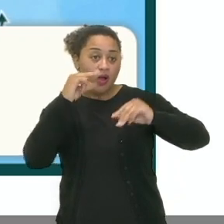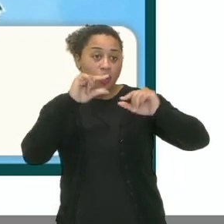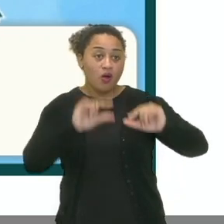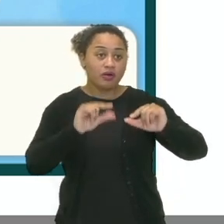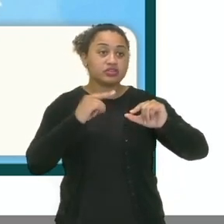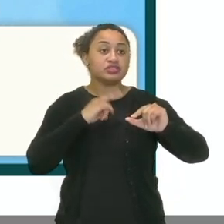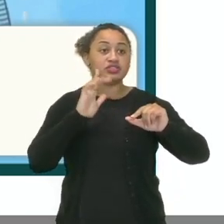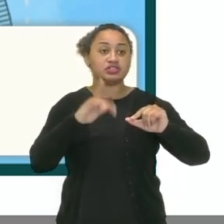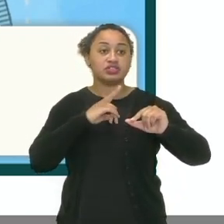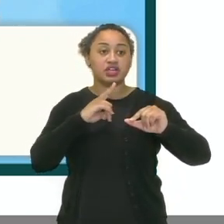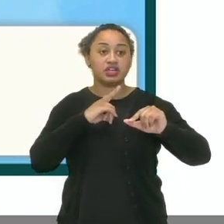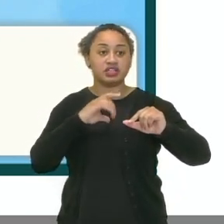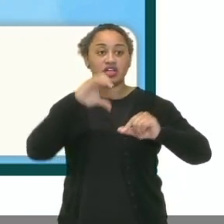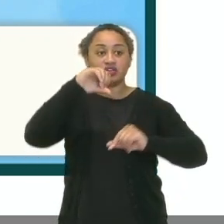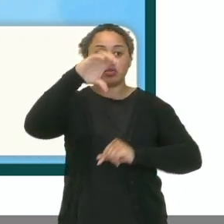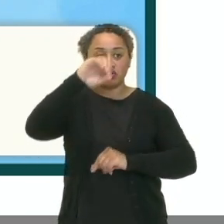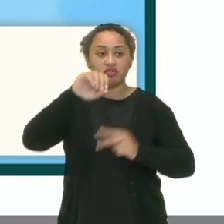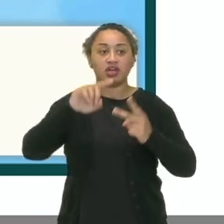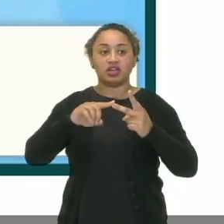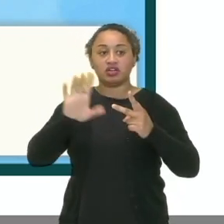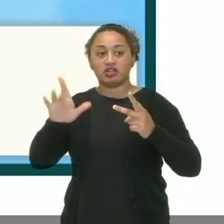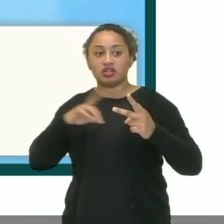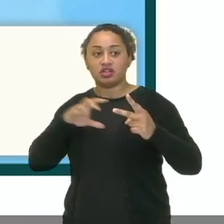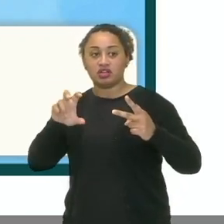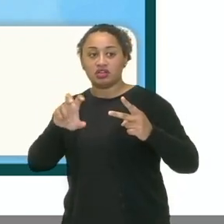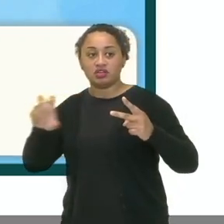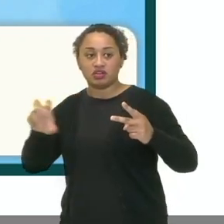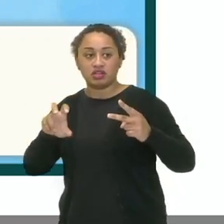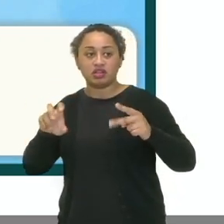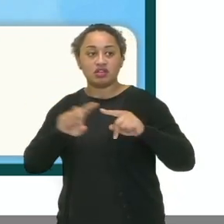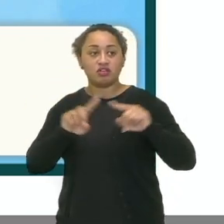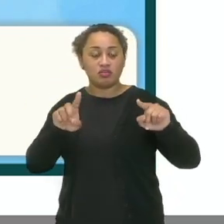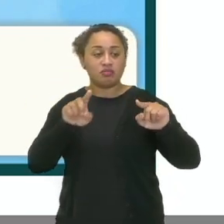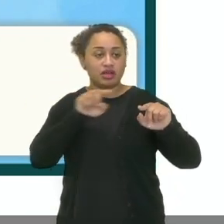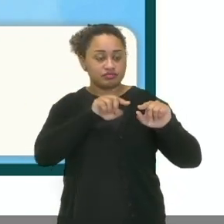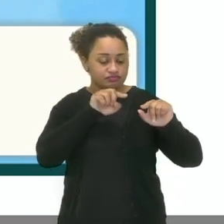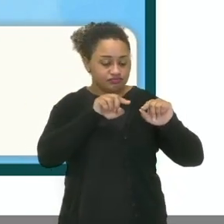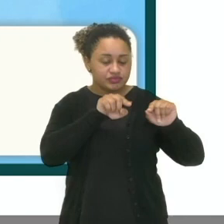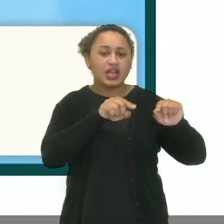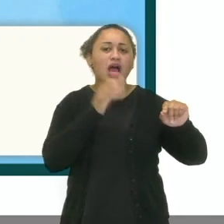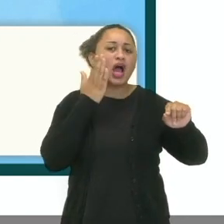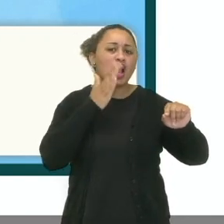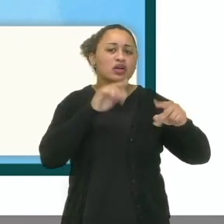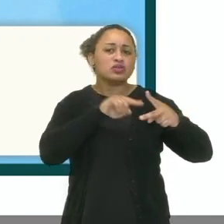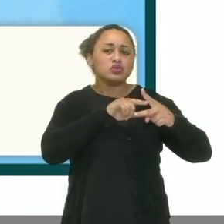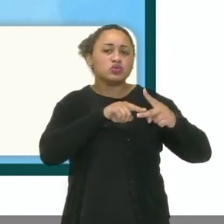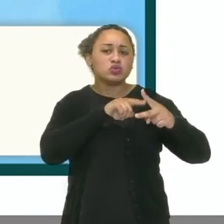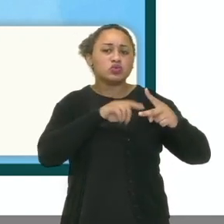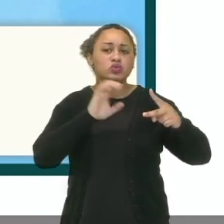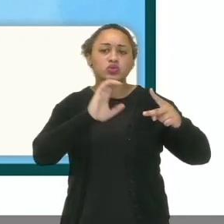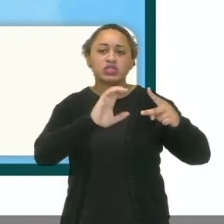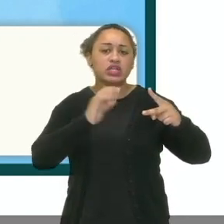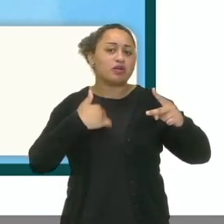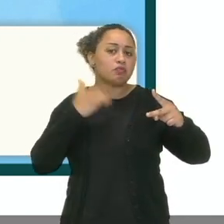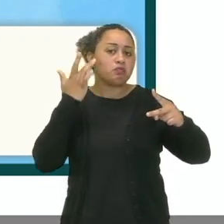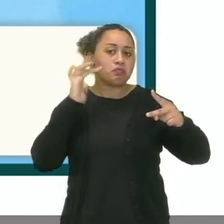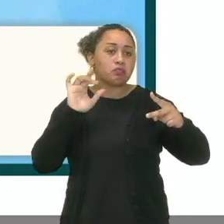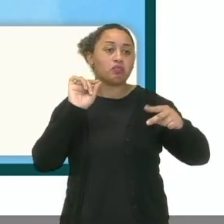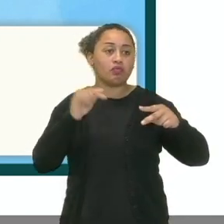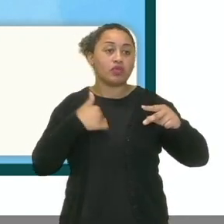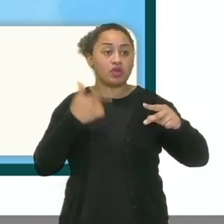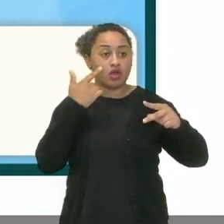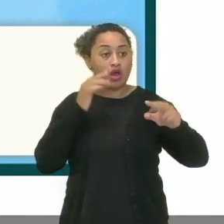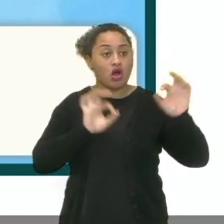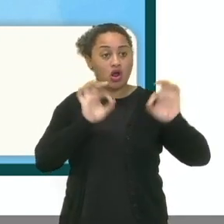deu a medida de 90 graus, de 55 graus, né? Para a gente fazer a medida desse ângulo C que ele está pedindo, a gente tem que vir